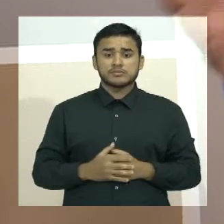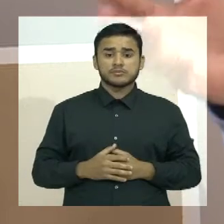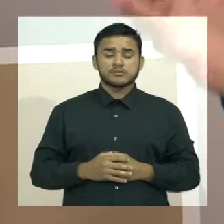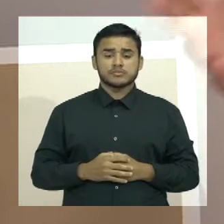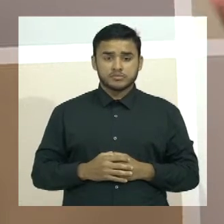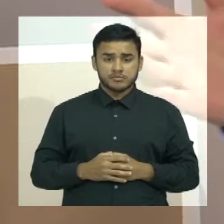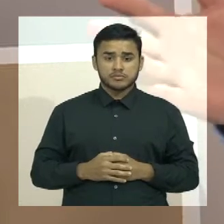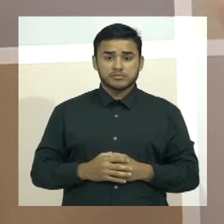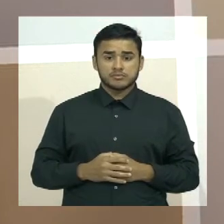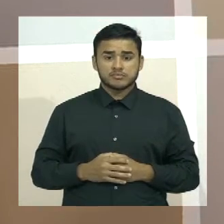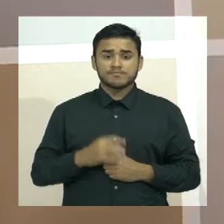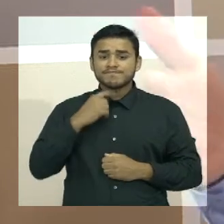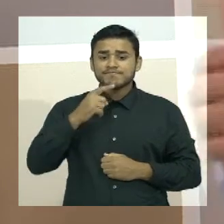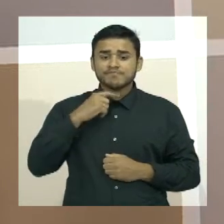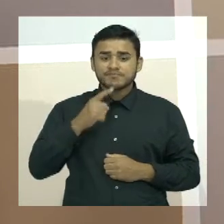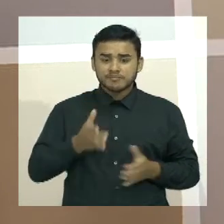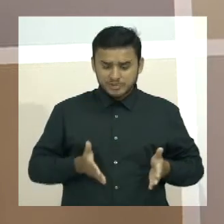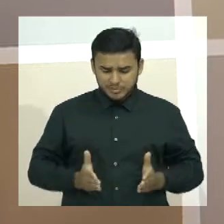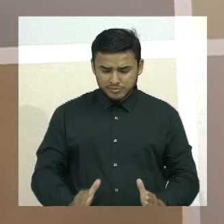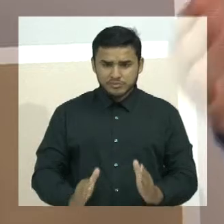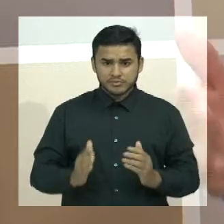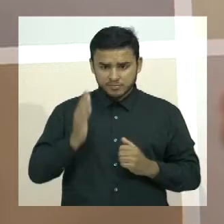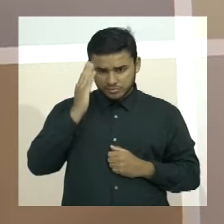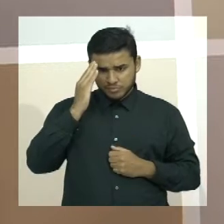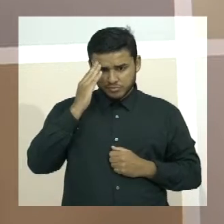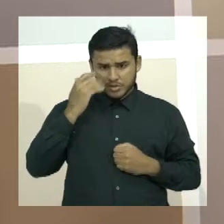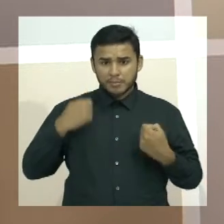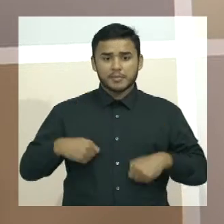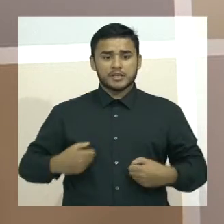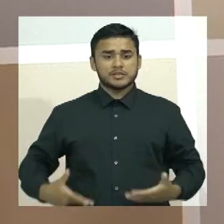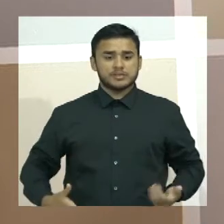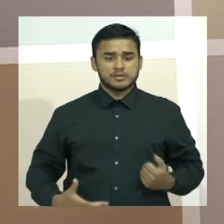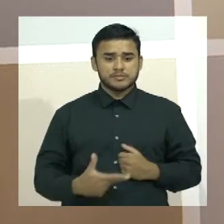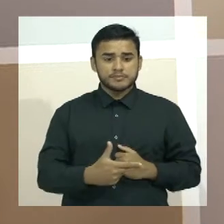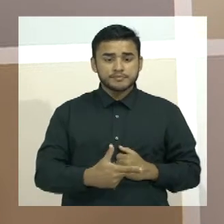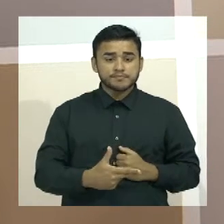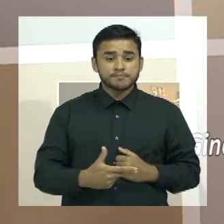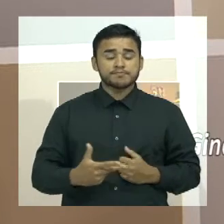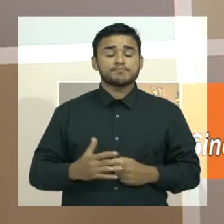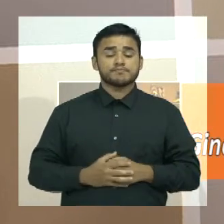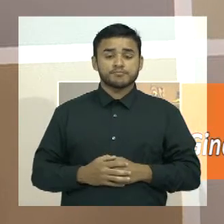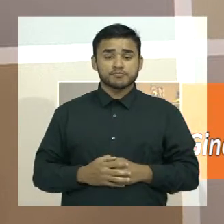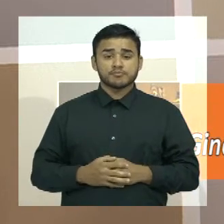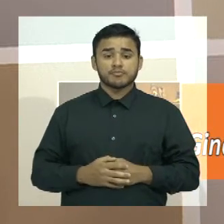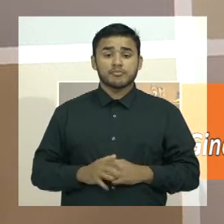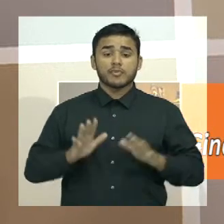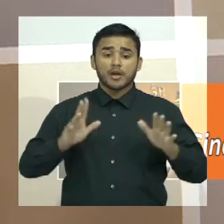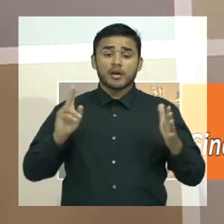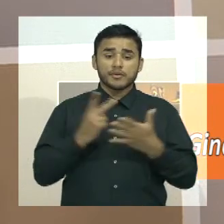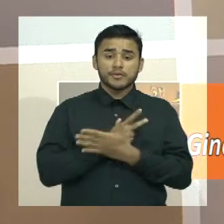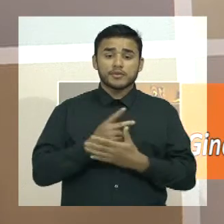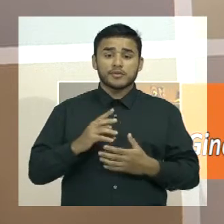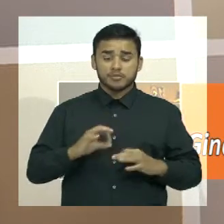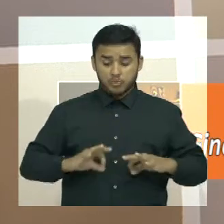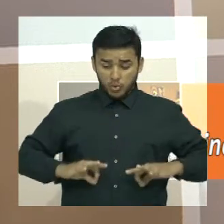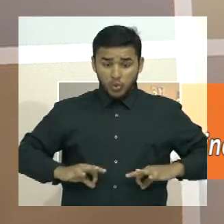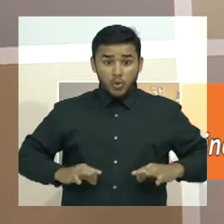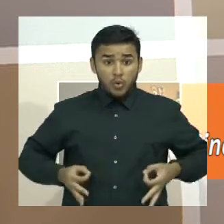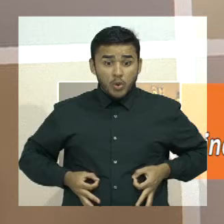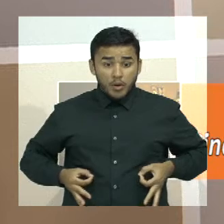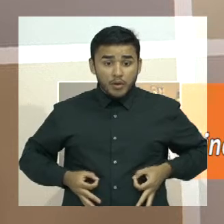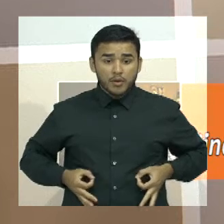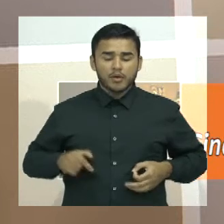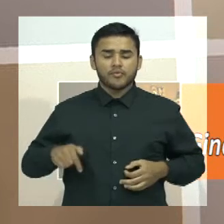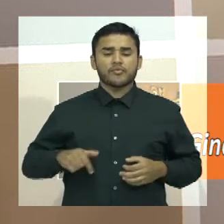distócia, que é quando o trabalho de parto não evolui para o parto normal, tem que fazer uma cesárea. Ela vai ter mais restrição do crescimento intrauterino, vai